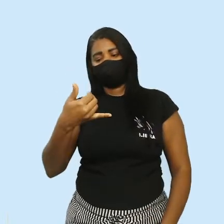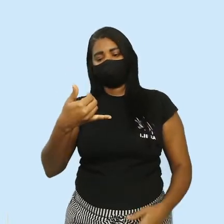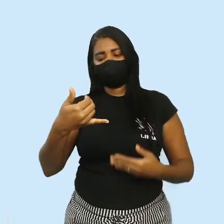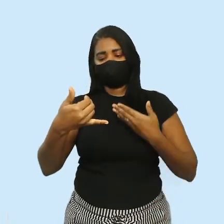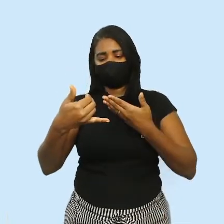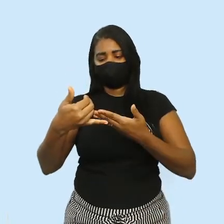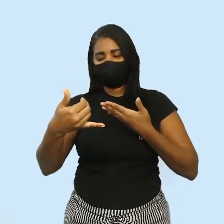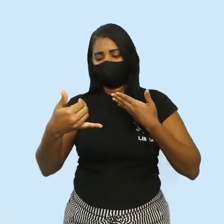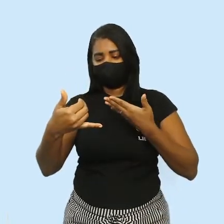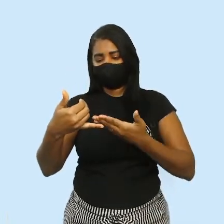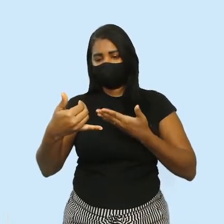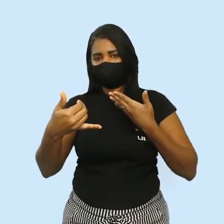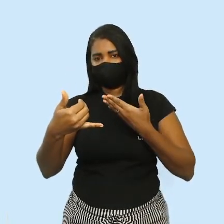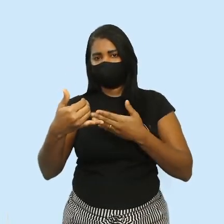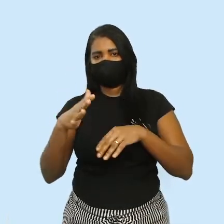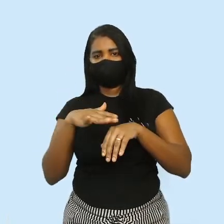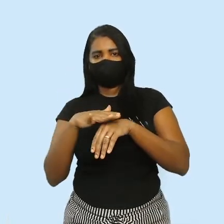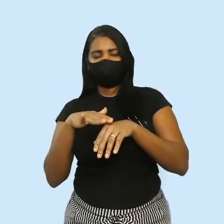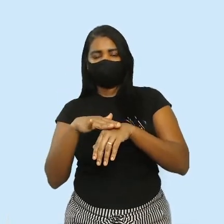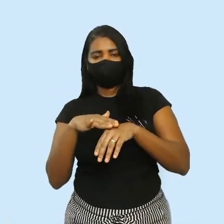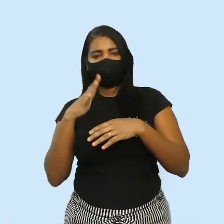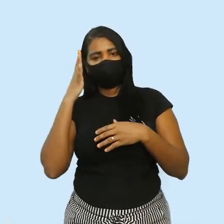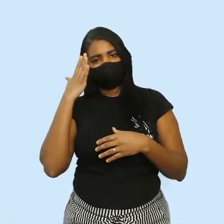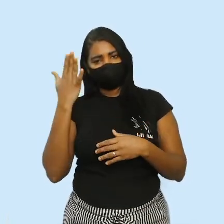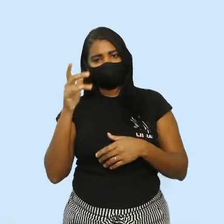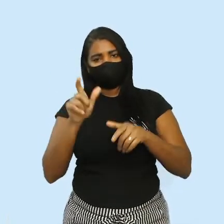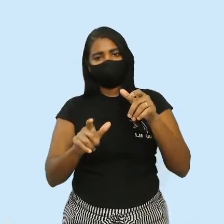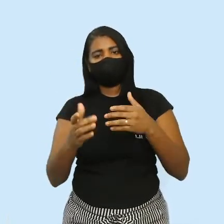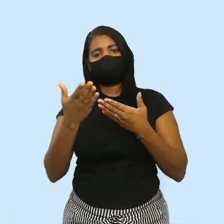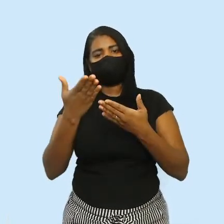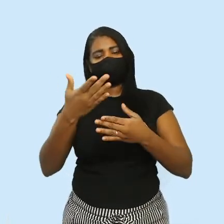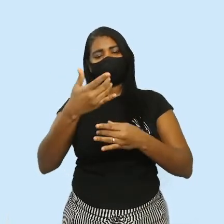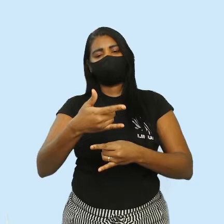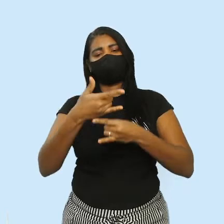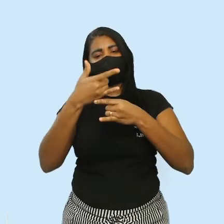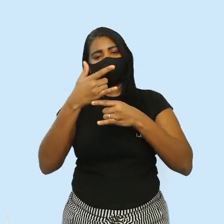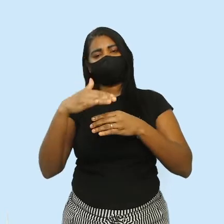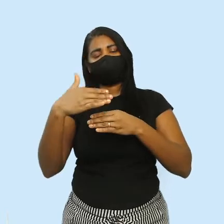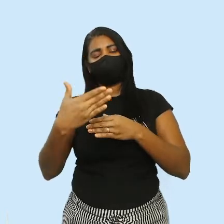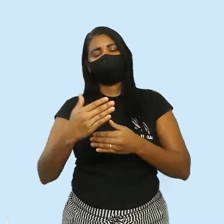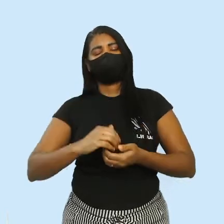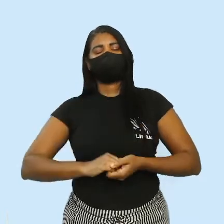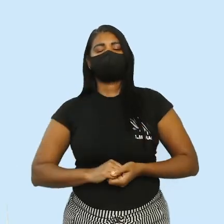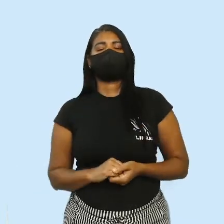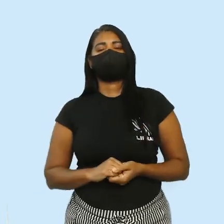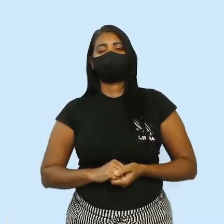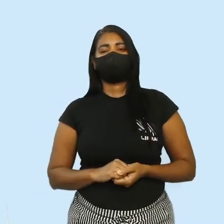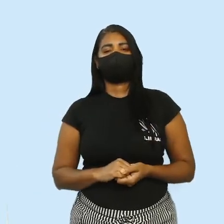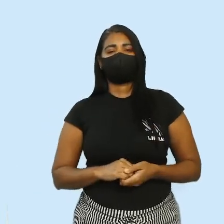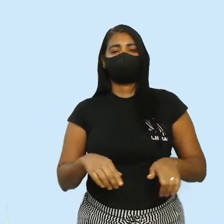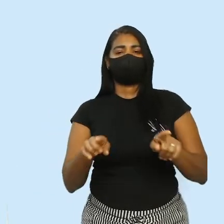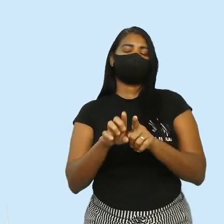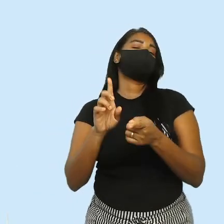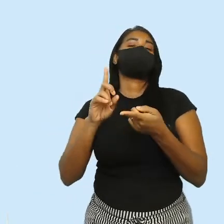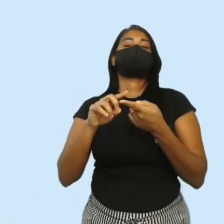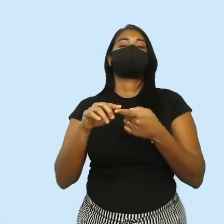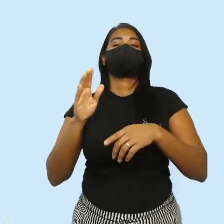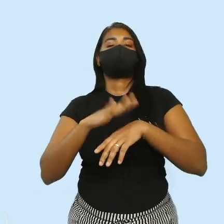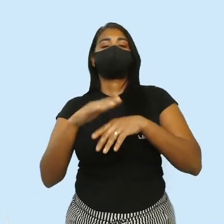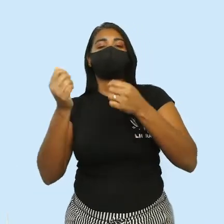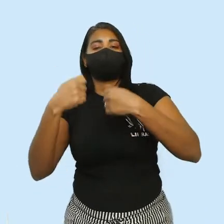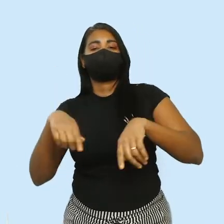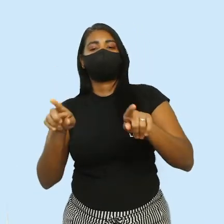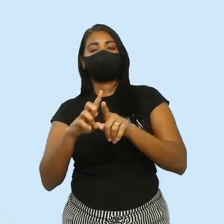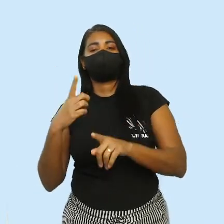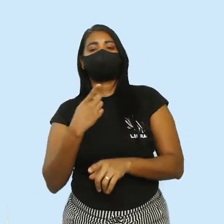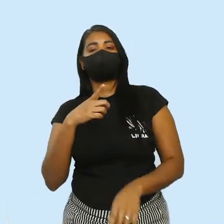induzindo ali um diálogo entre ele e o espectador que está atrás da tela. Então, também é uma das possibilidades que